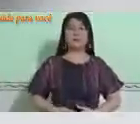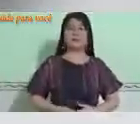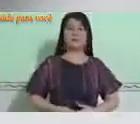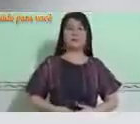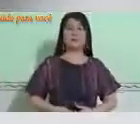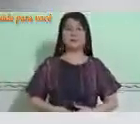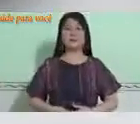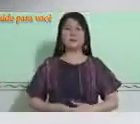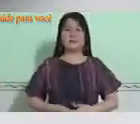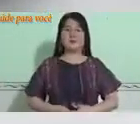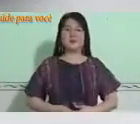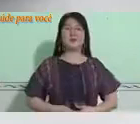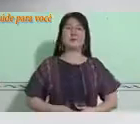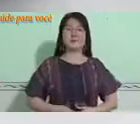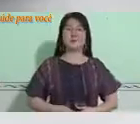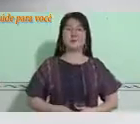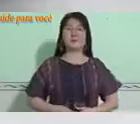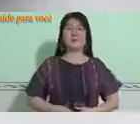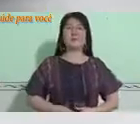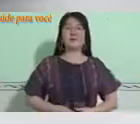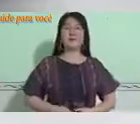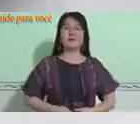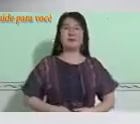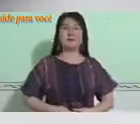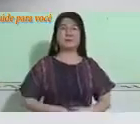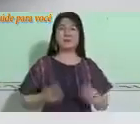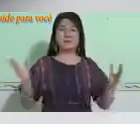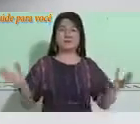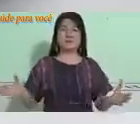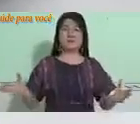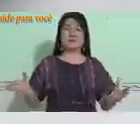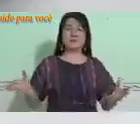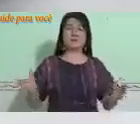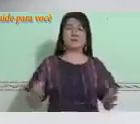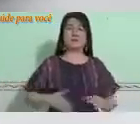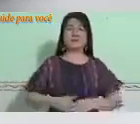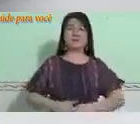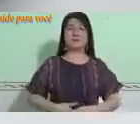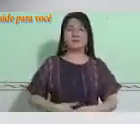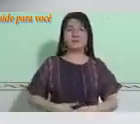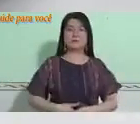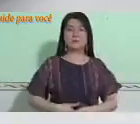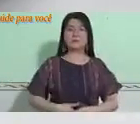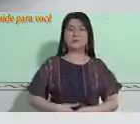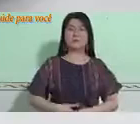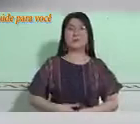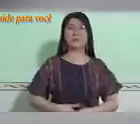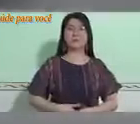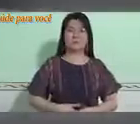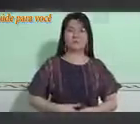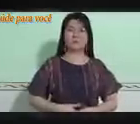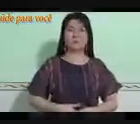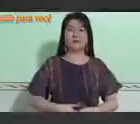é importante adotar alguns hábitos alimentares, dando preferência aos alimentos naturais e reduzindo o consumo de